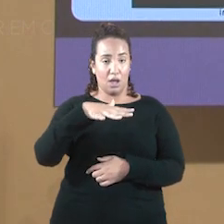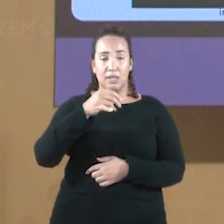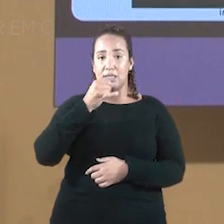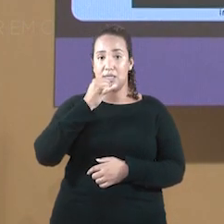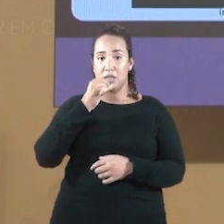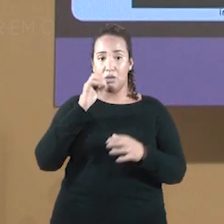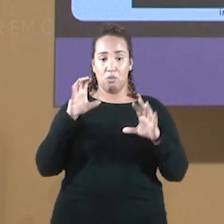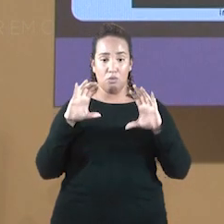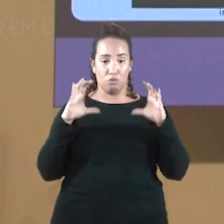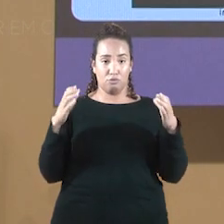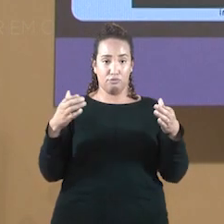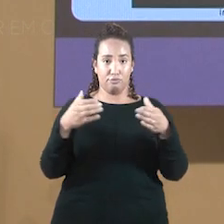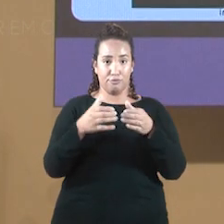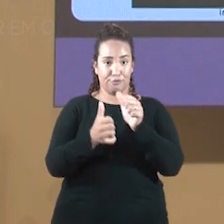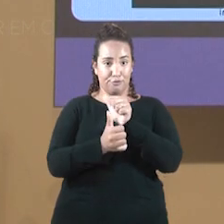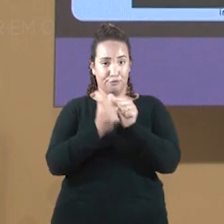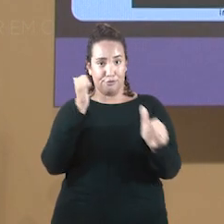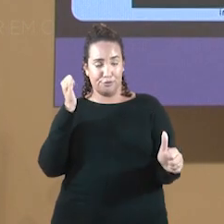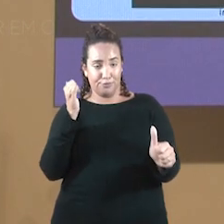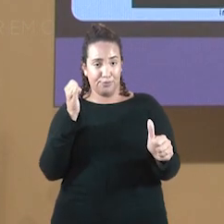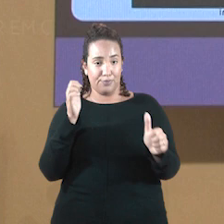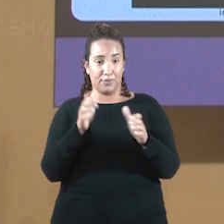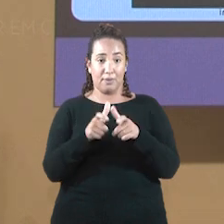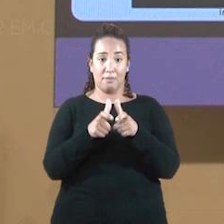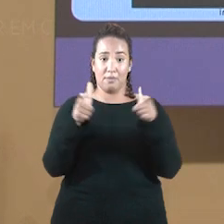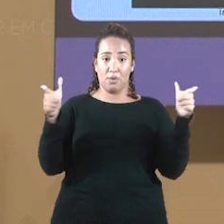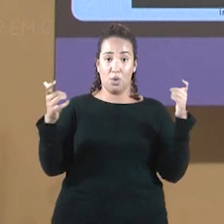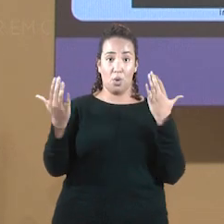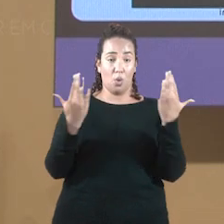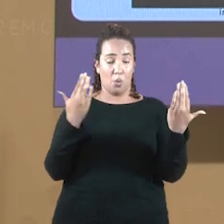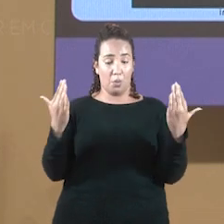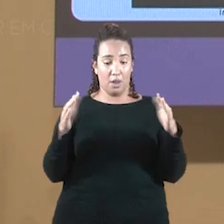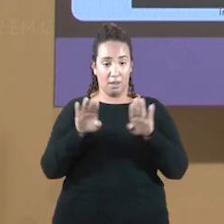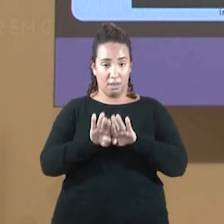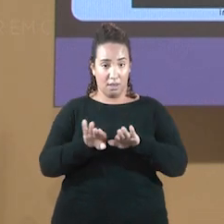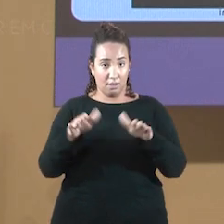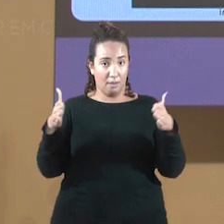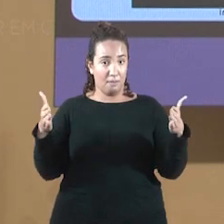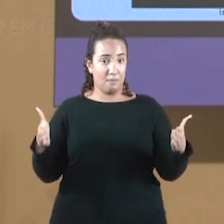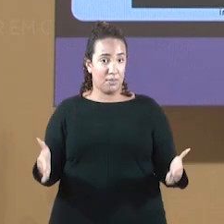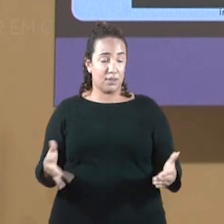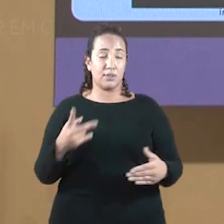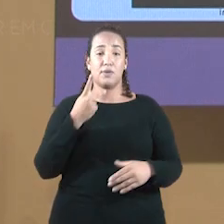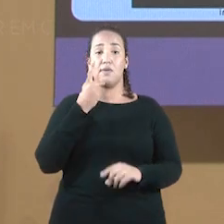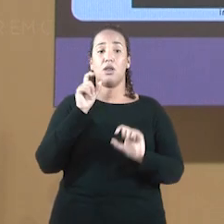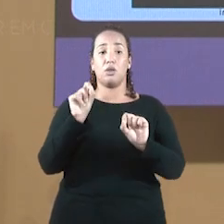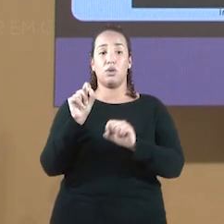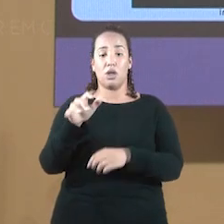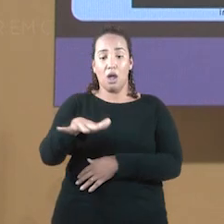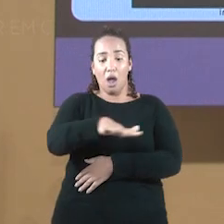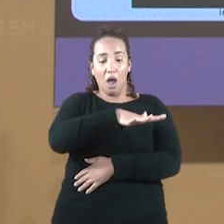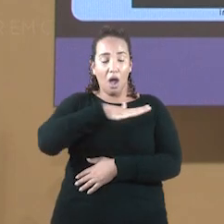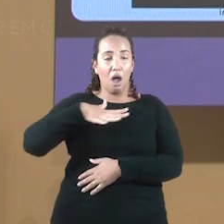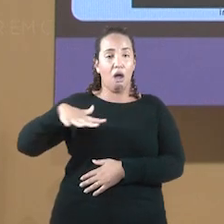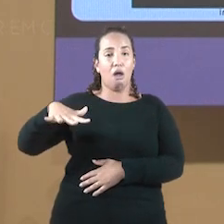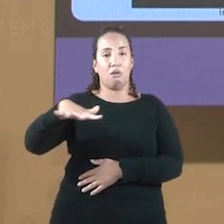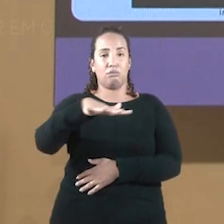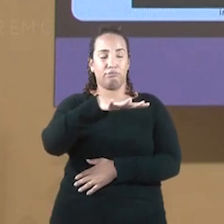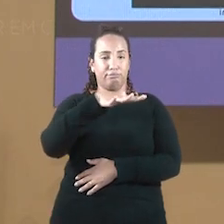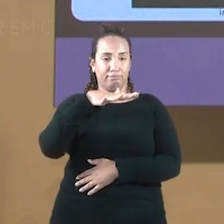de futebol é maior do que a área dessa mesa aqui, estamos falando do espaço da